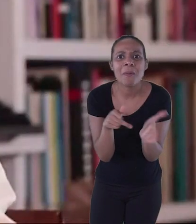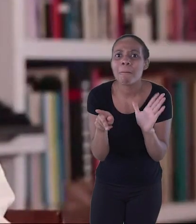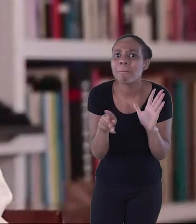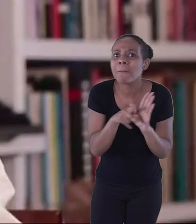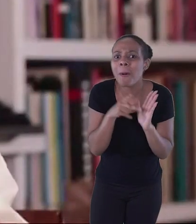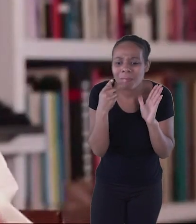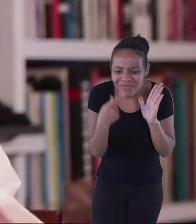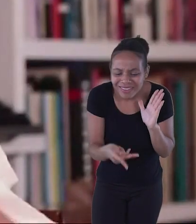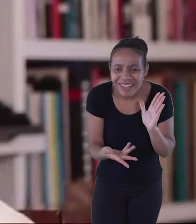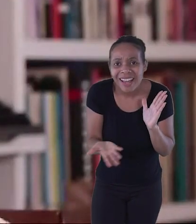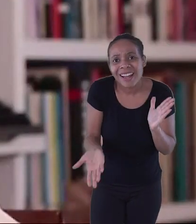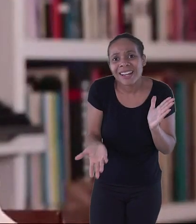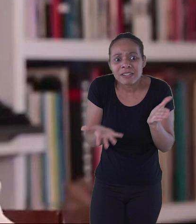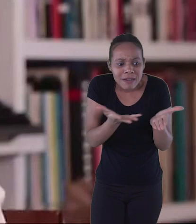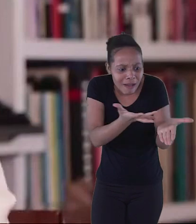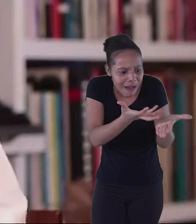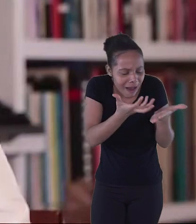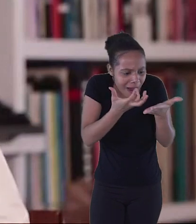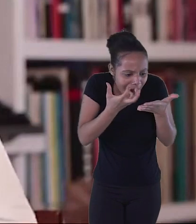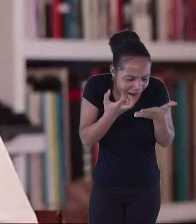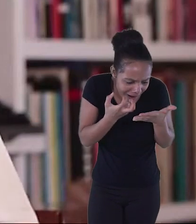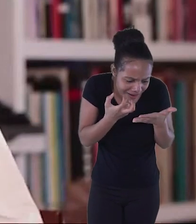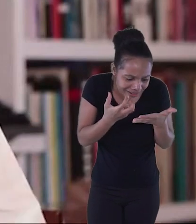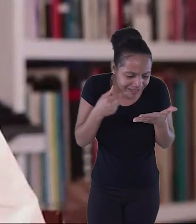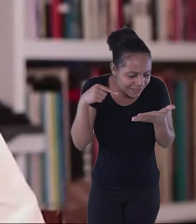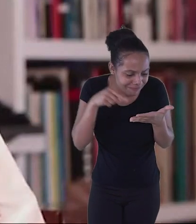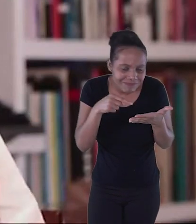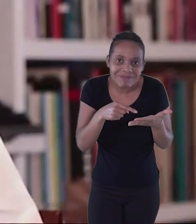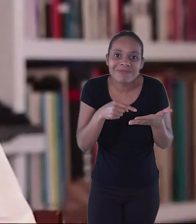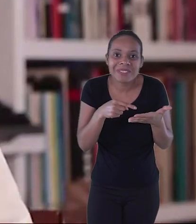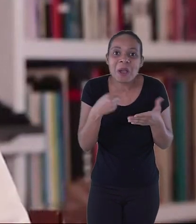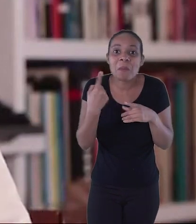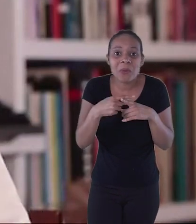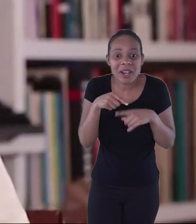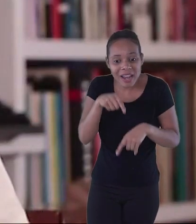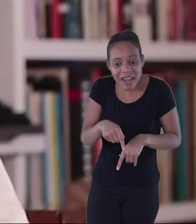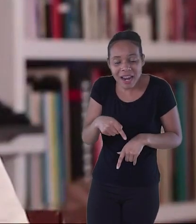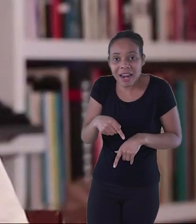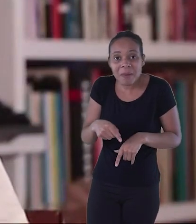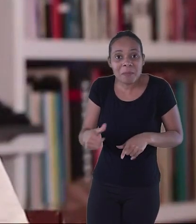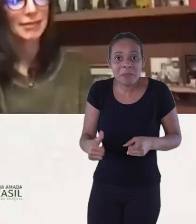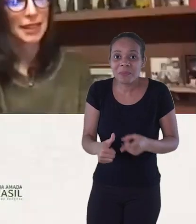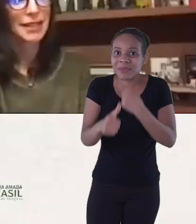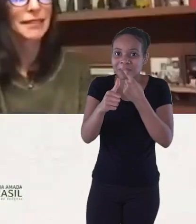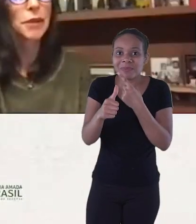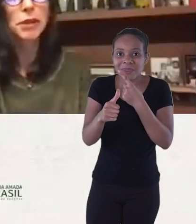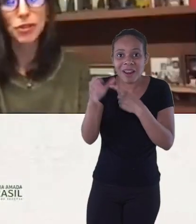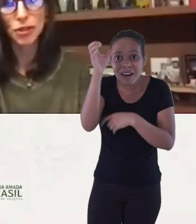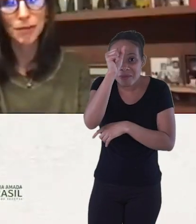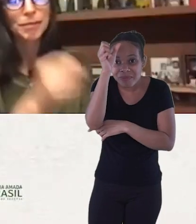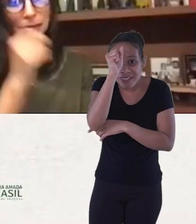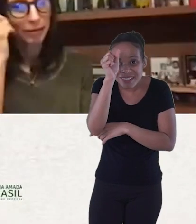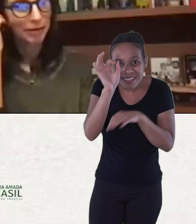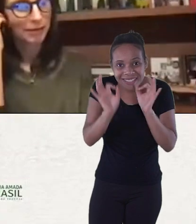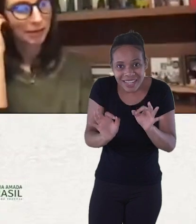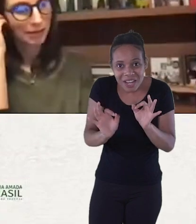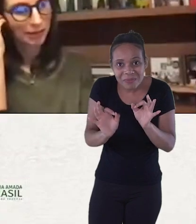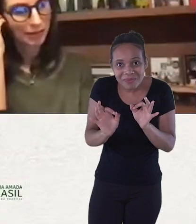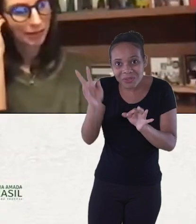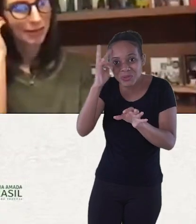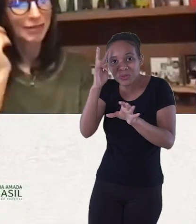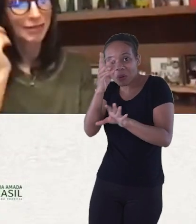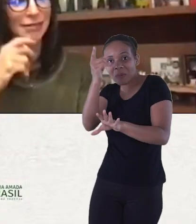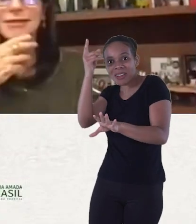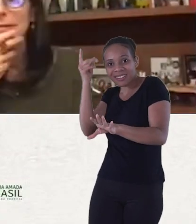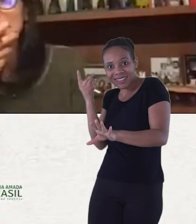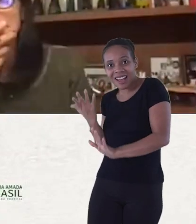é ela que leva a primeira porrada da história oficial, não é não, Flávio? Com certeza, com